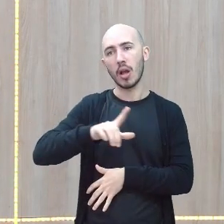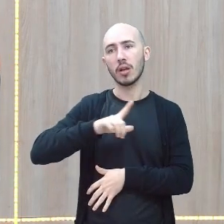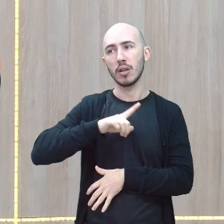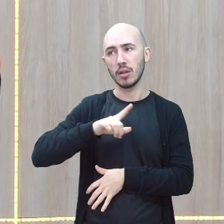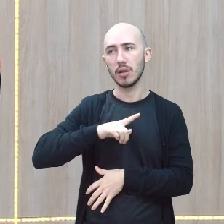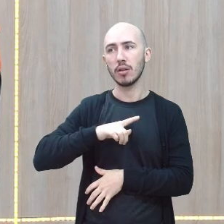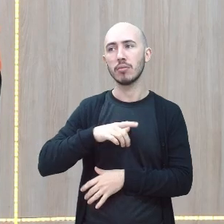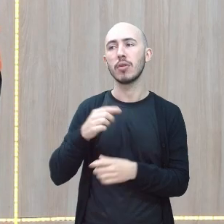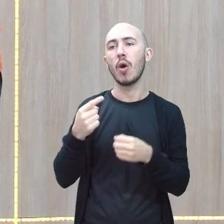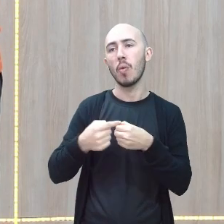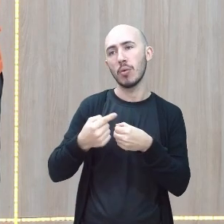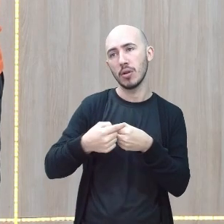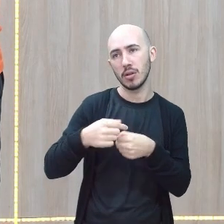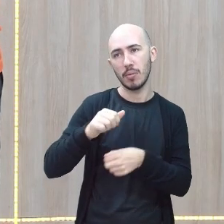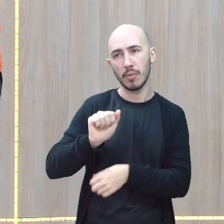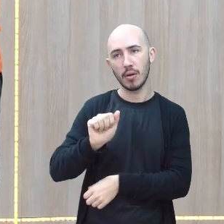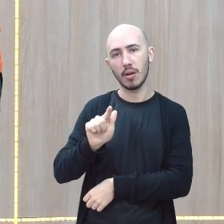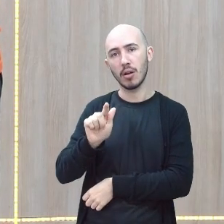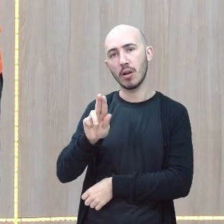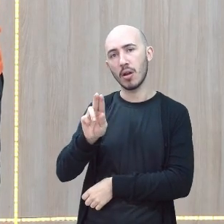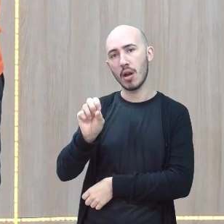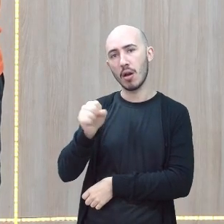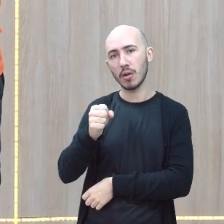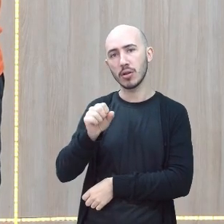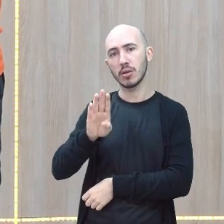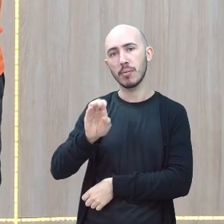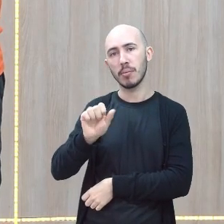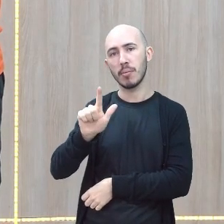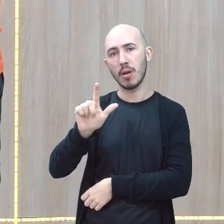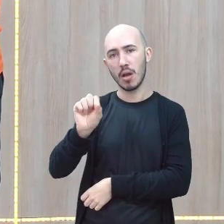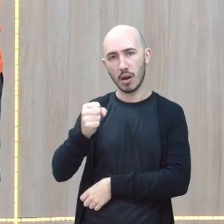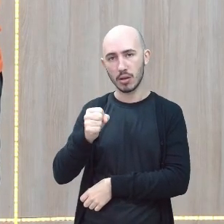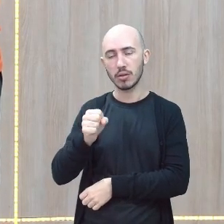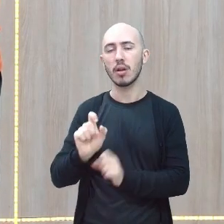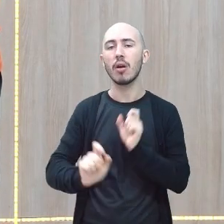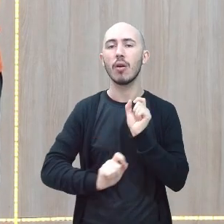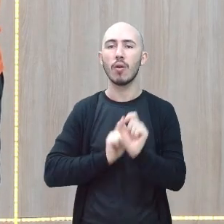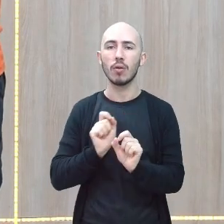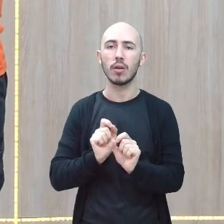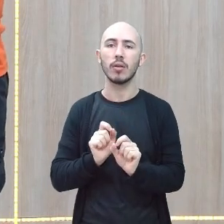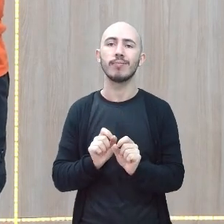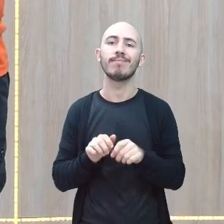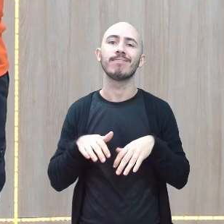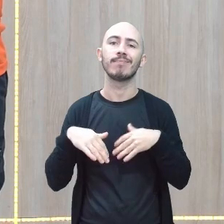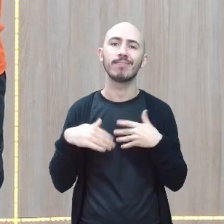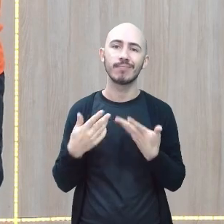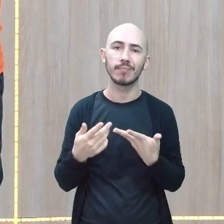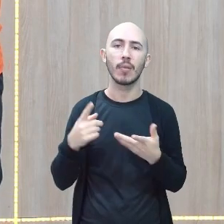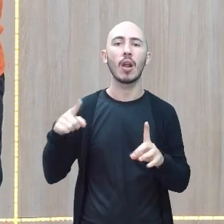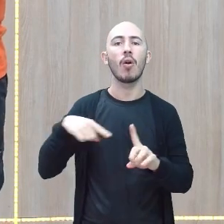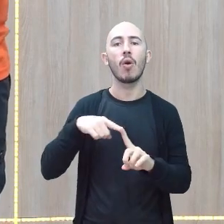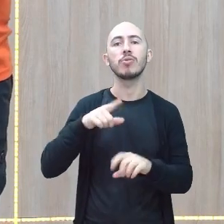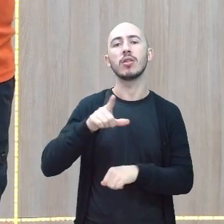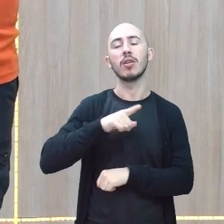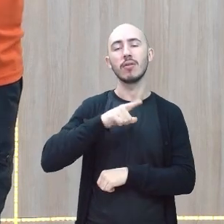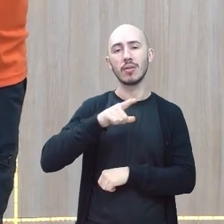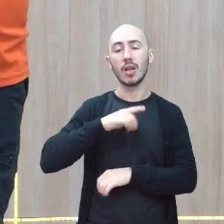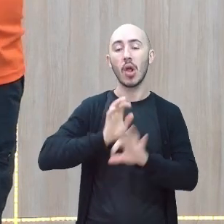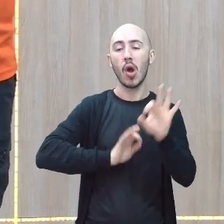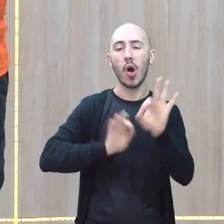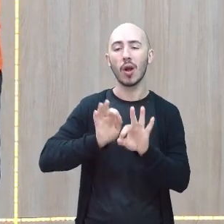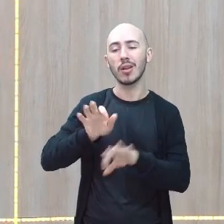no município de Águas Belas, um aldeamento, né, que vai levar a organização do